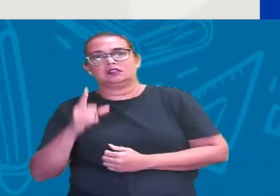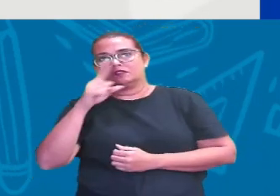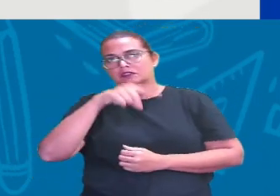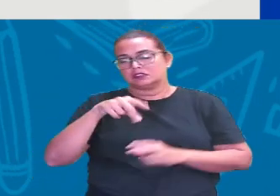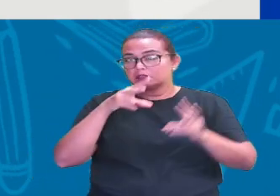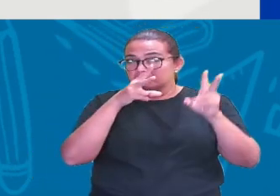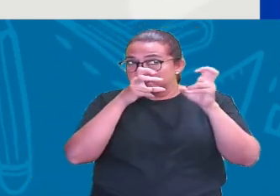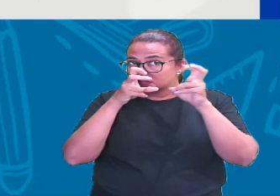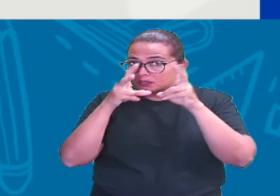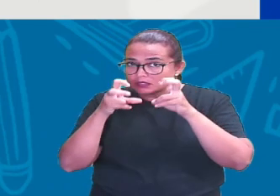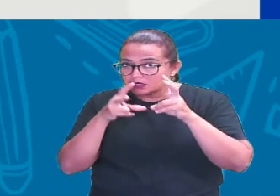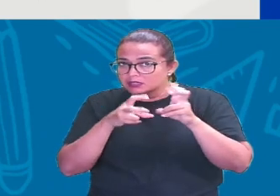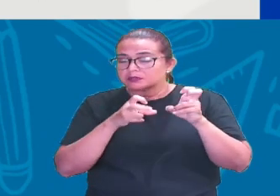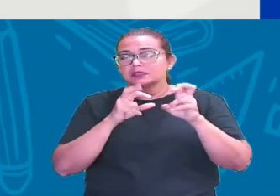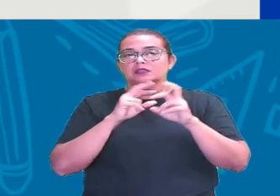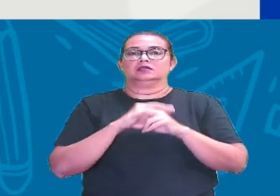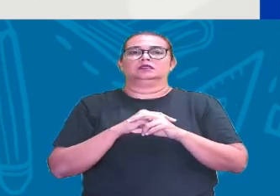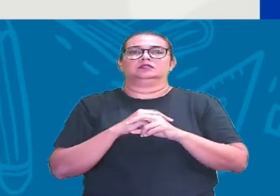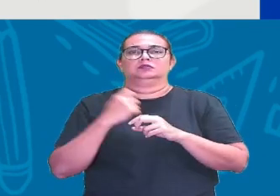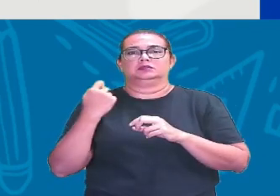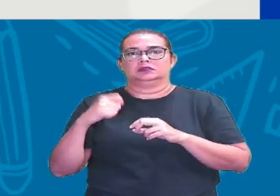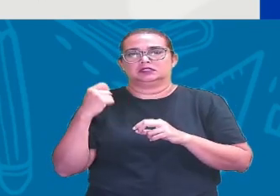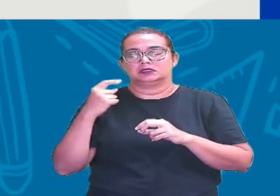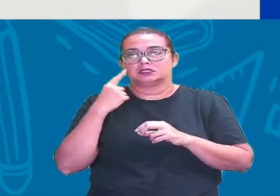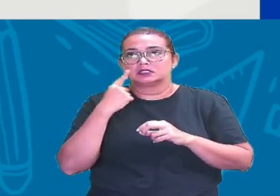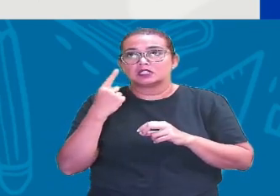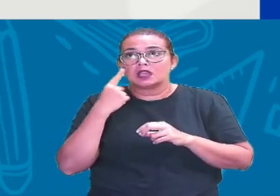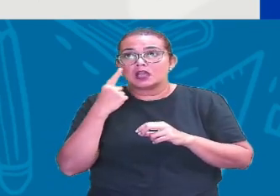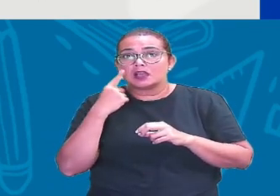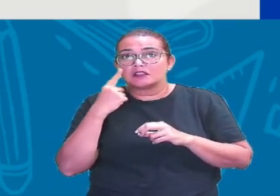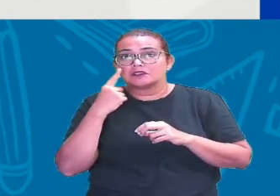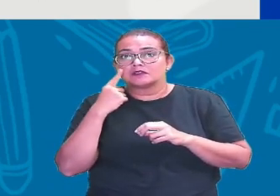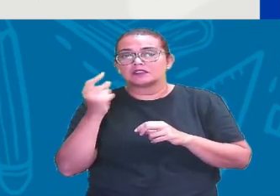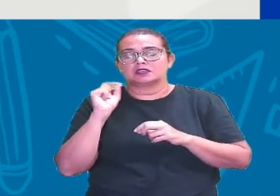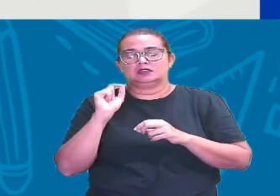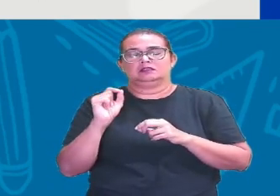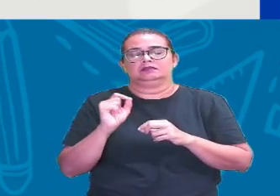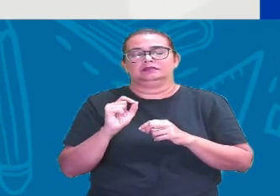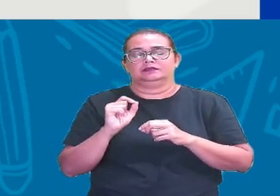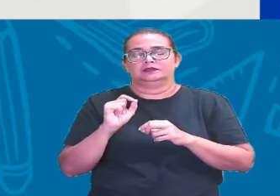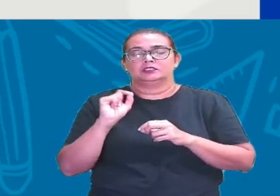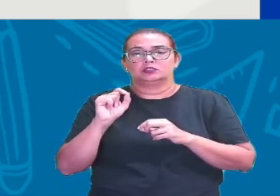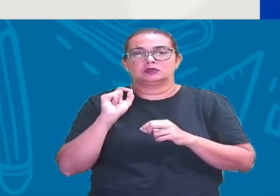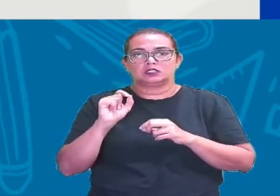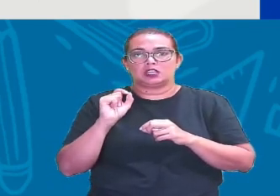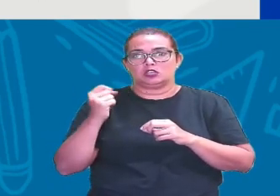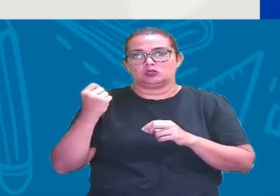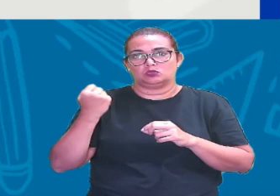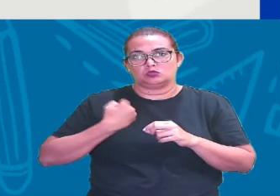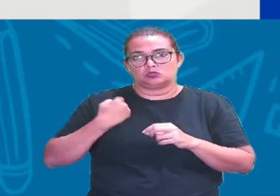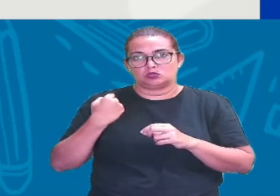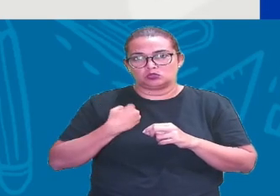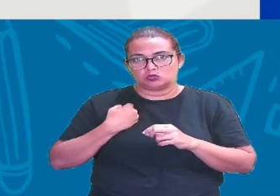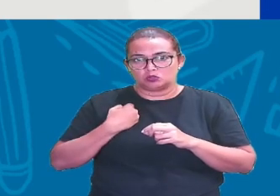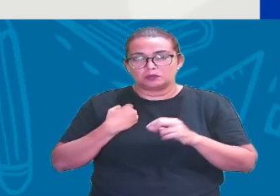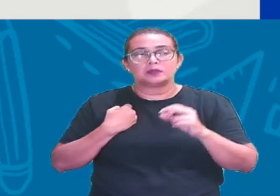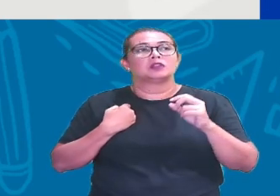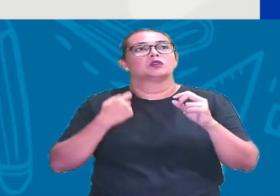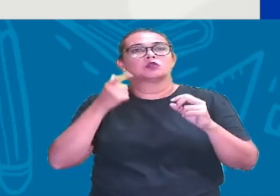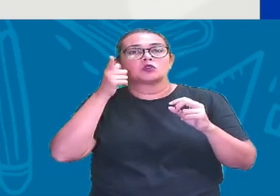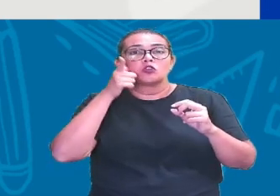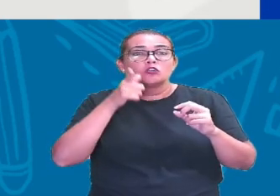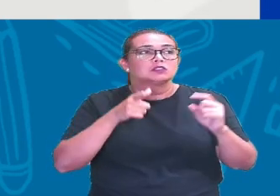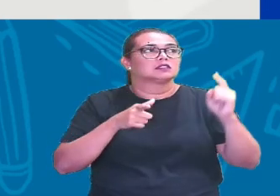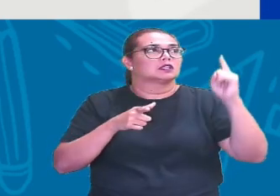observo dessa forma. Sempre vou ter que ver essa seguinte regrinha. o mesmo número que